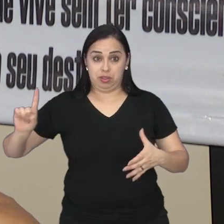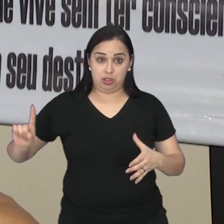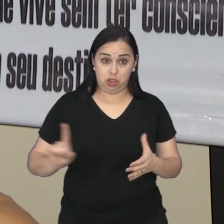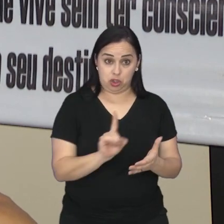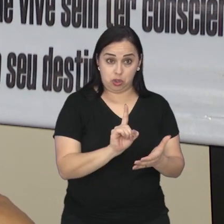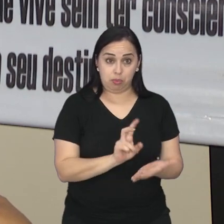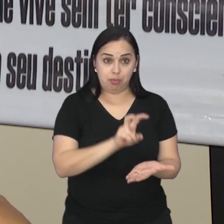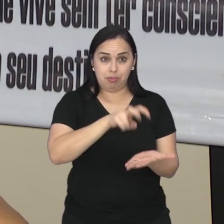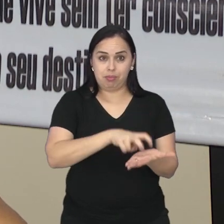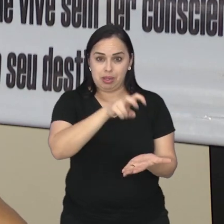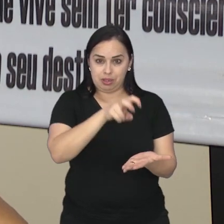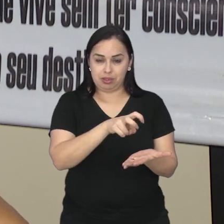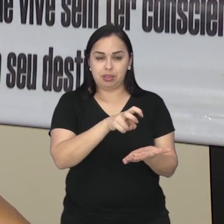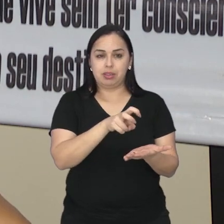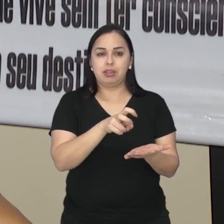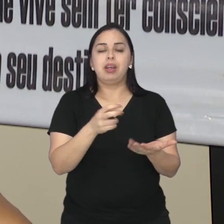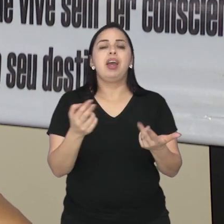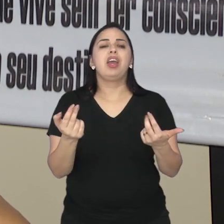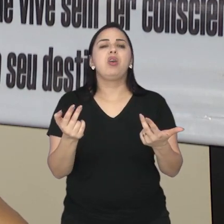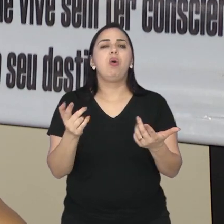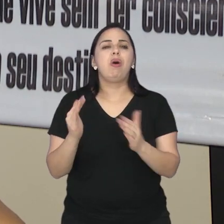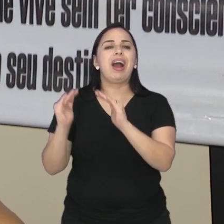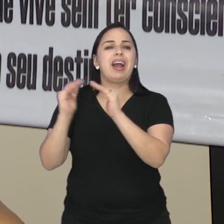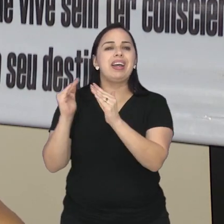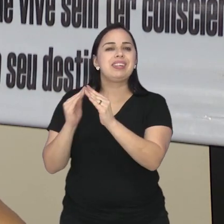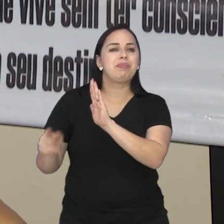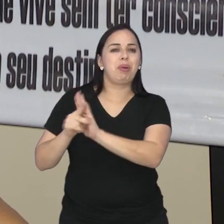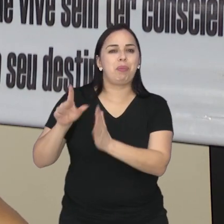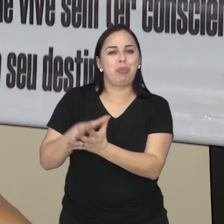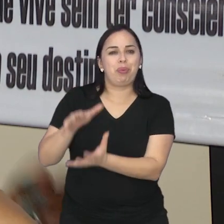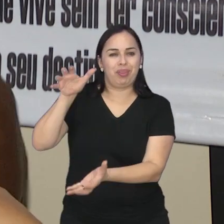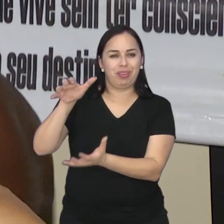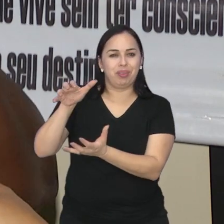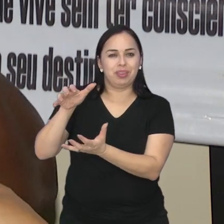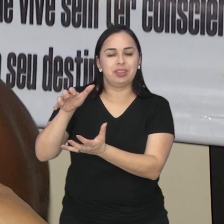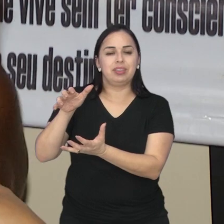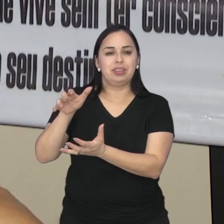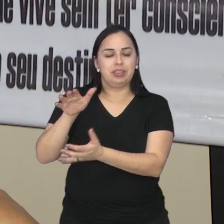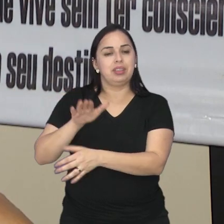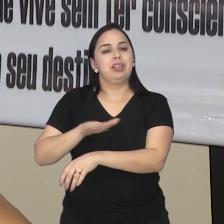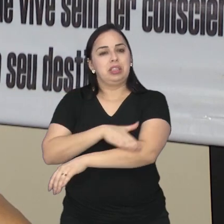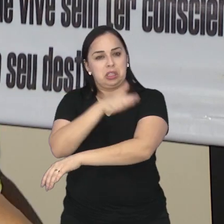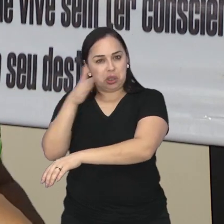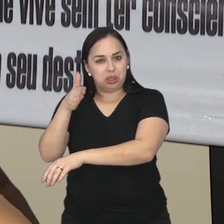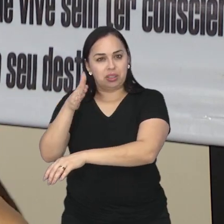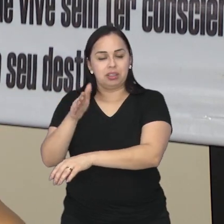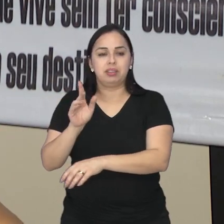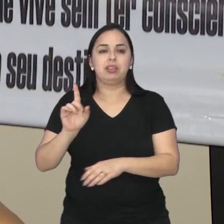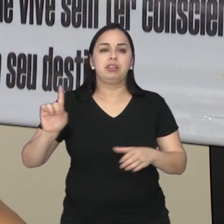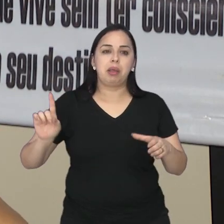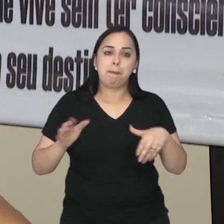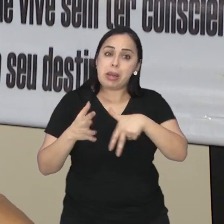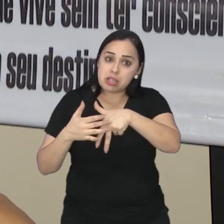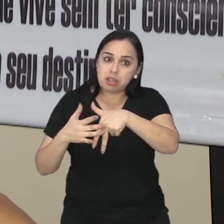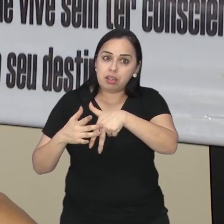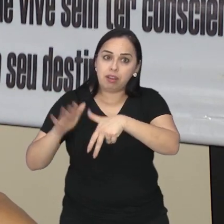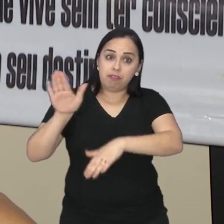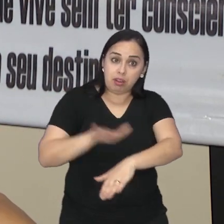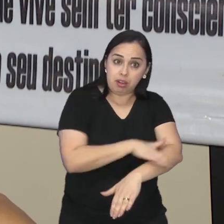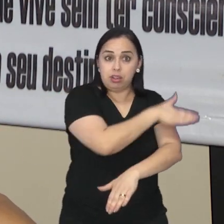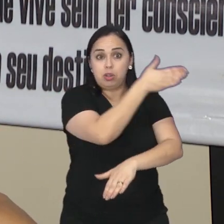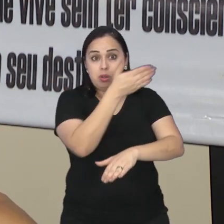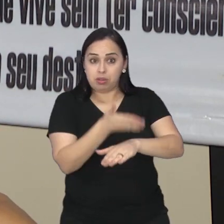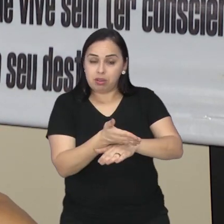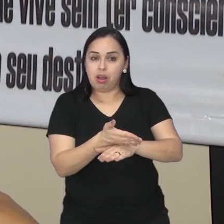iriam de manhã. É igual a casa do idoso, não tem a casa do idoso, que tem a casa dia? Tem paciente que vai precisar ficar o dia